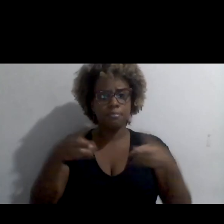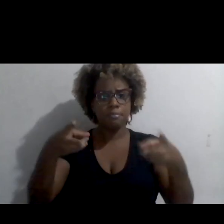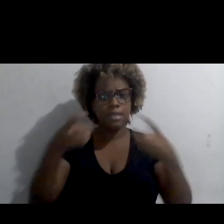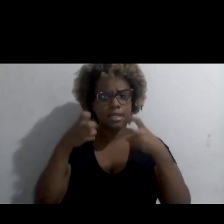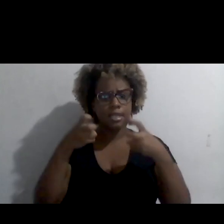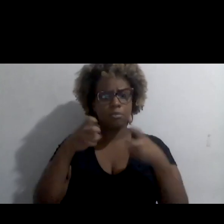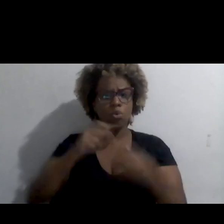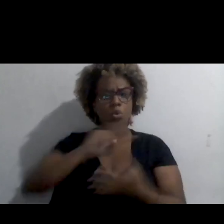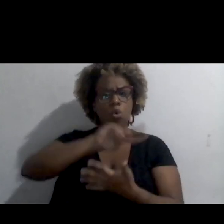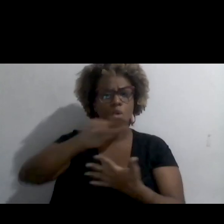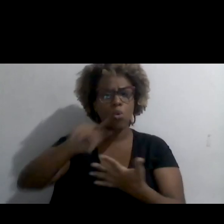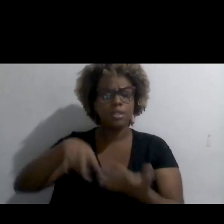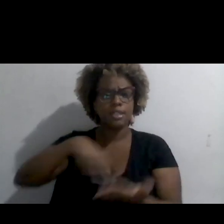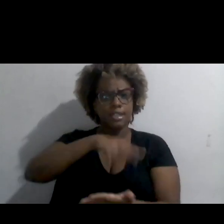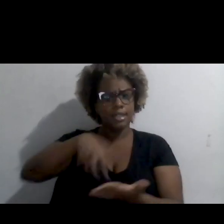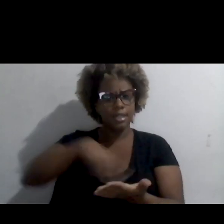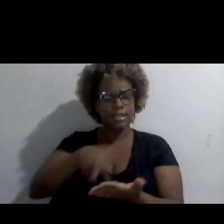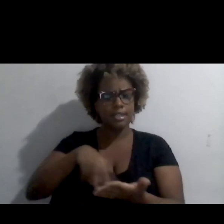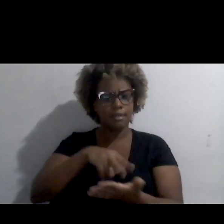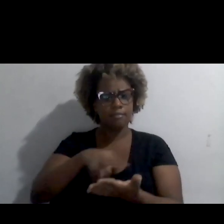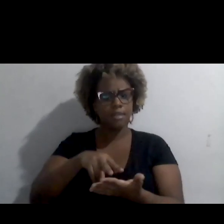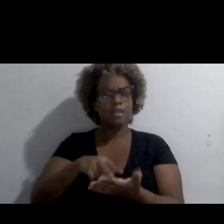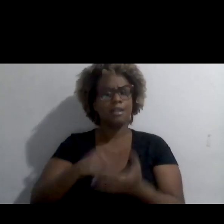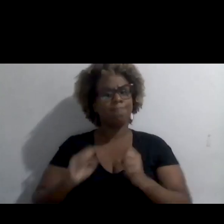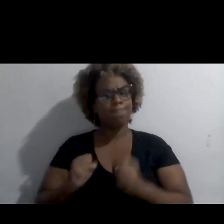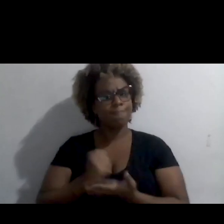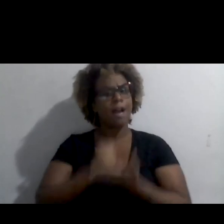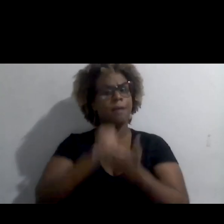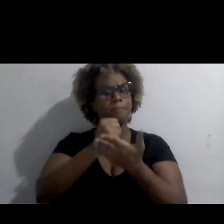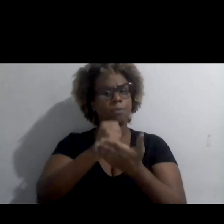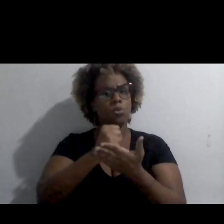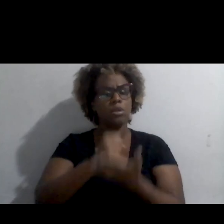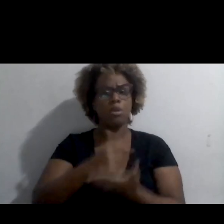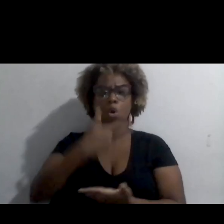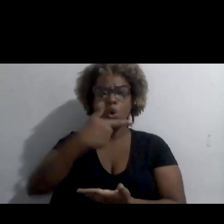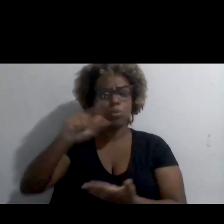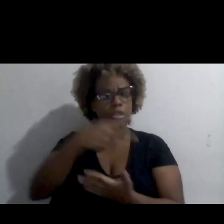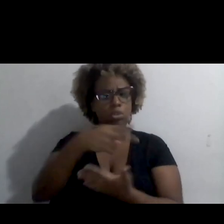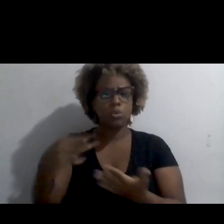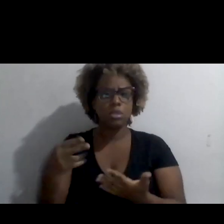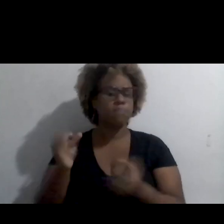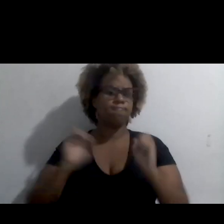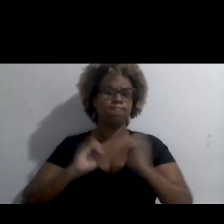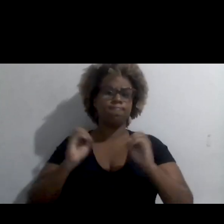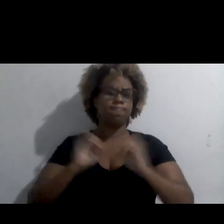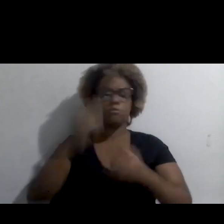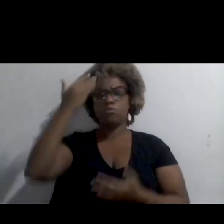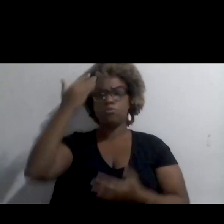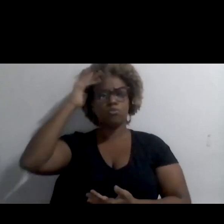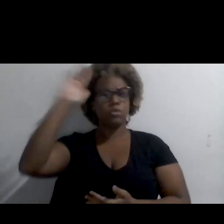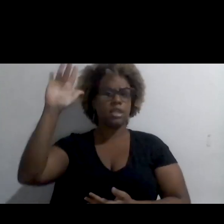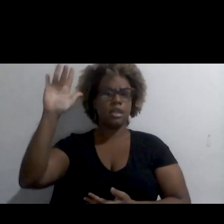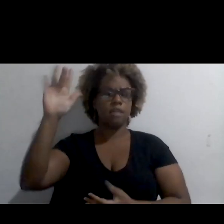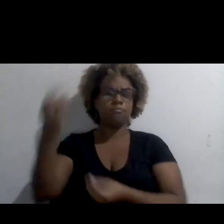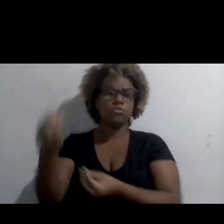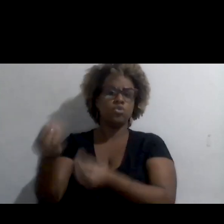que sustenta esse Centro de Formação em Arte. Tem outras coisas? Não sei, porque não chega, não é publicado para a gente os cursos de qualificação